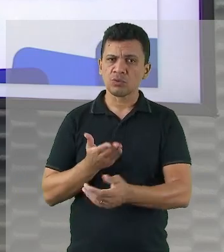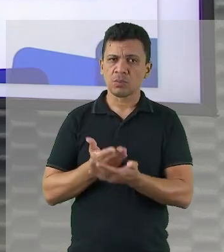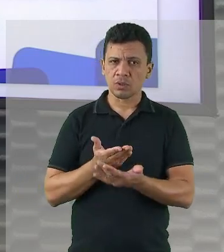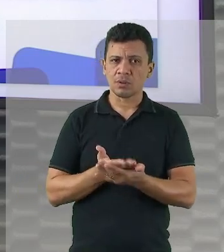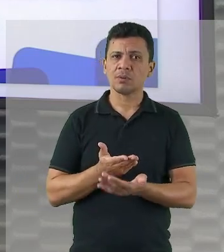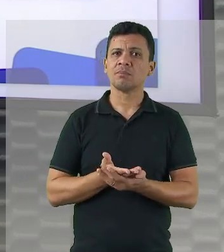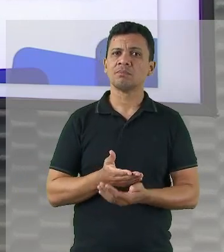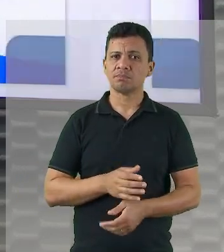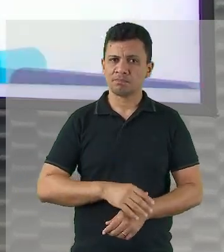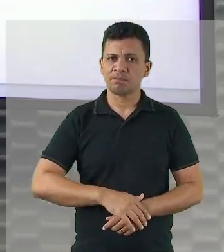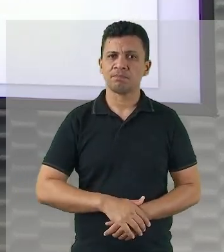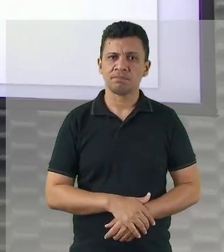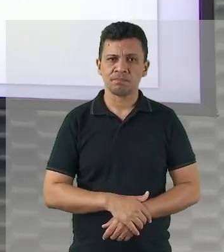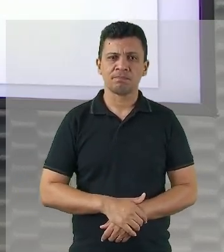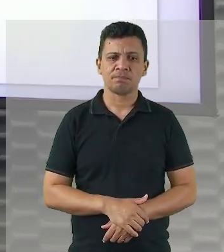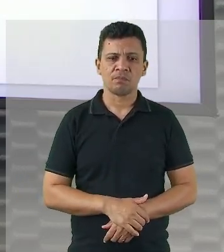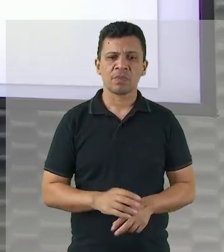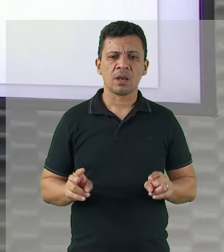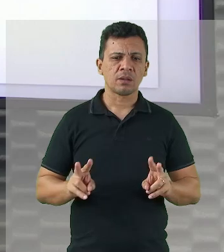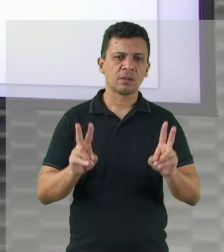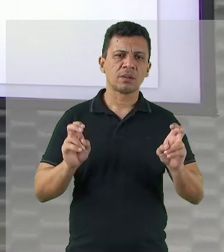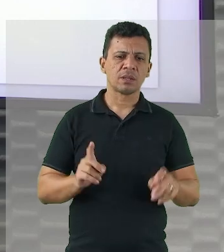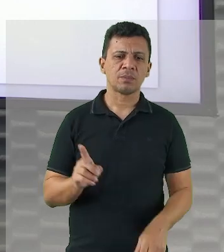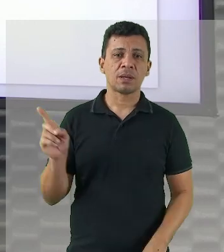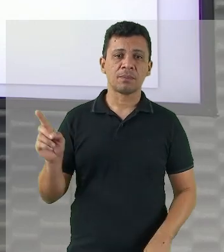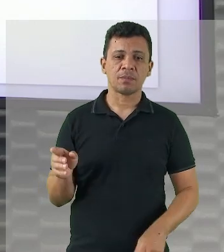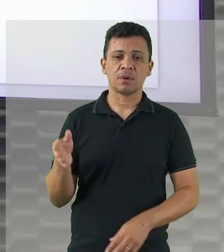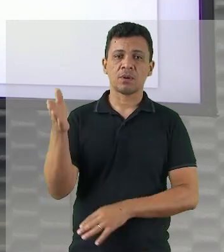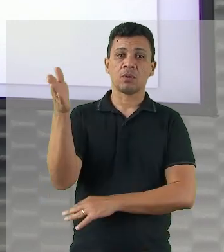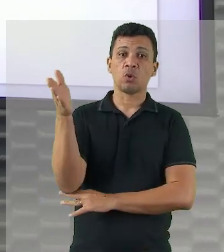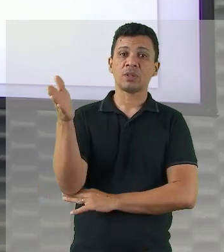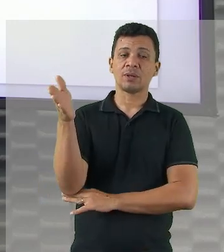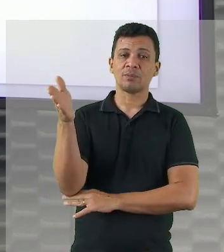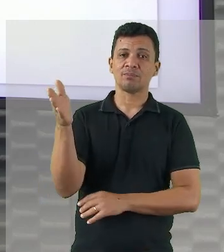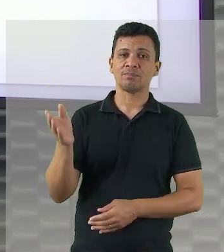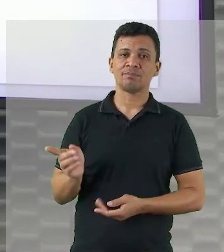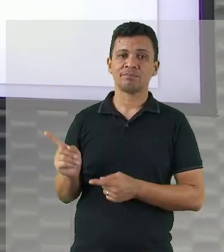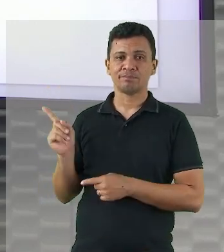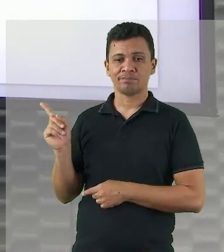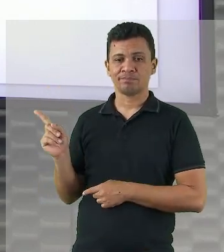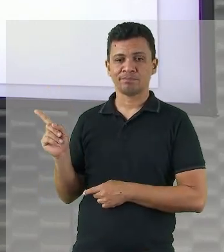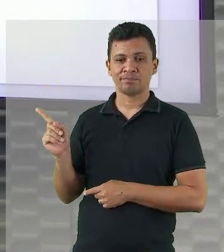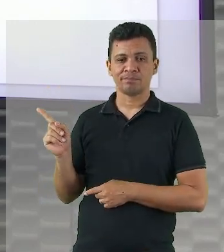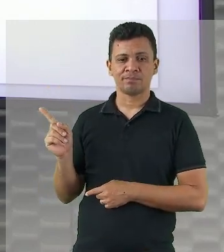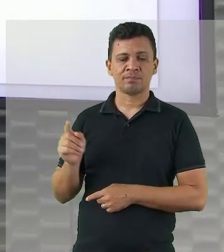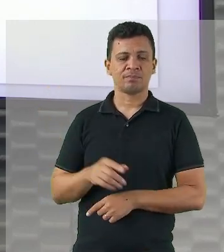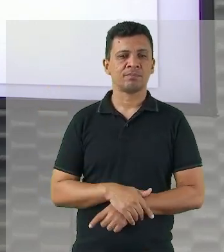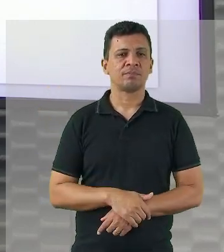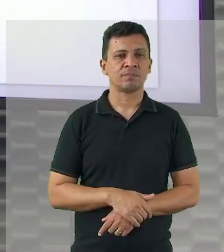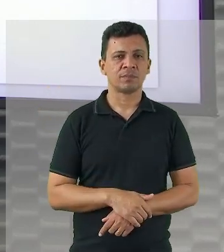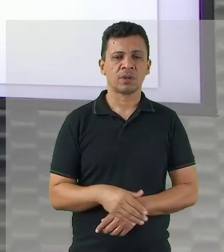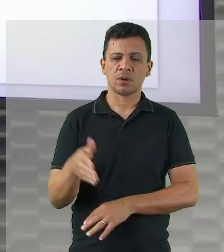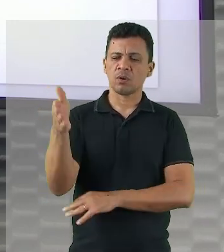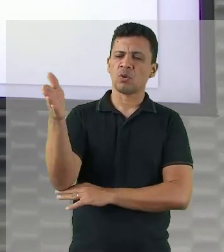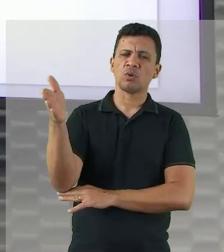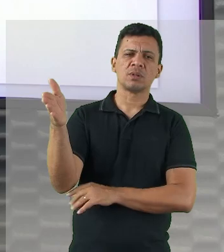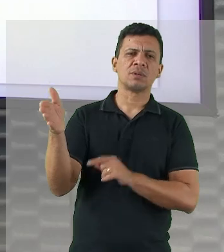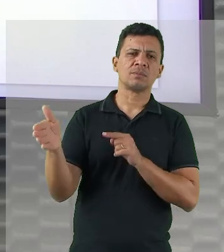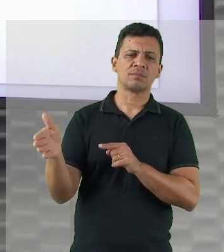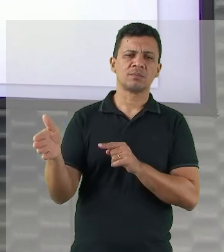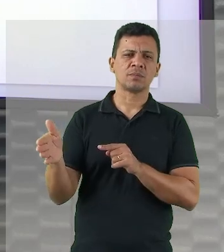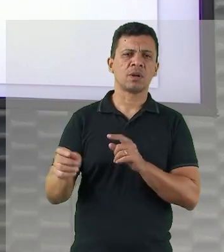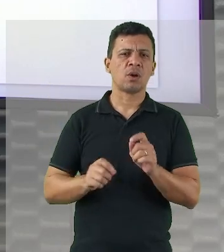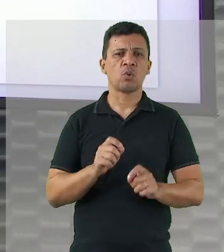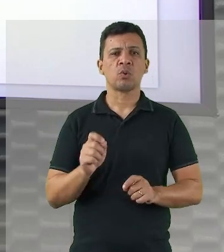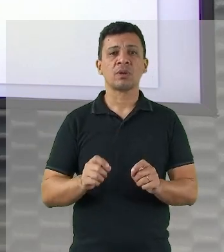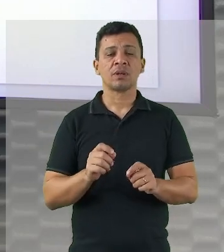tá bom? Hoje nós vamos tratar de Hotel Talk. Where is it? Hotel Talk,